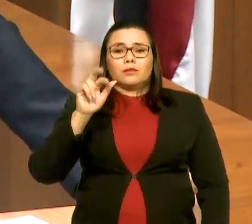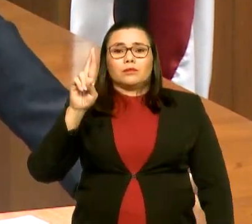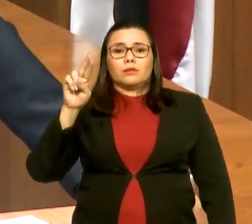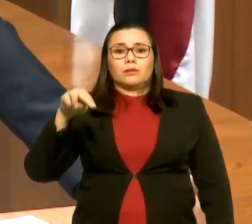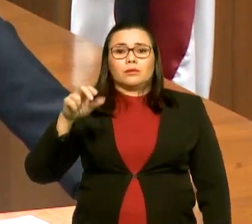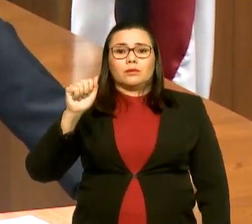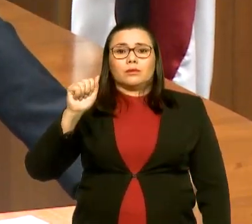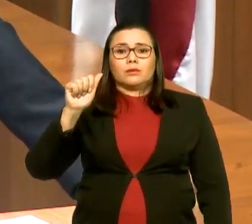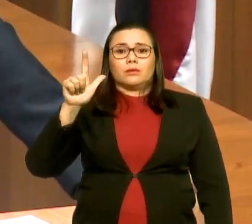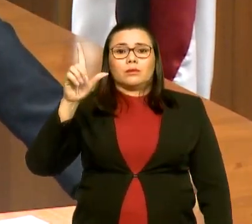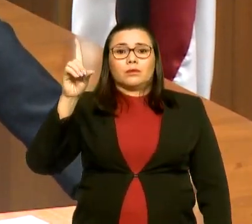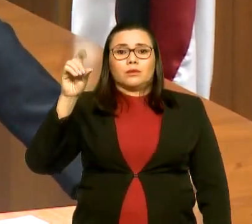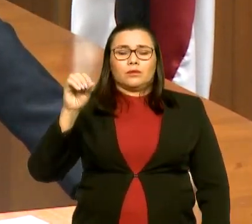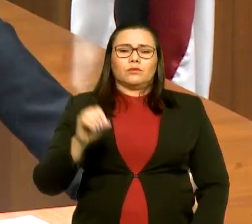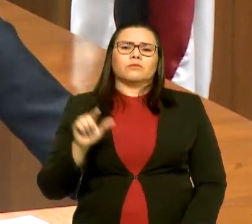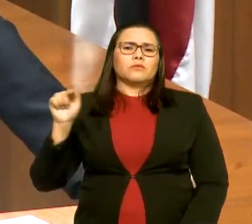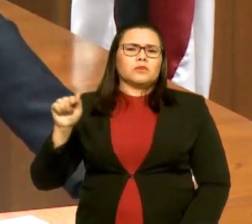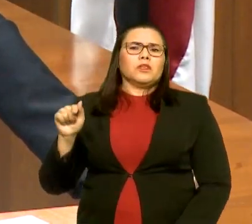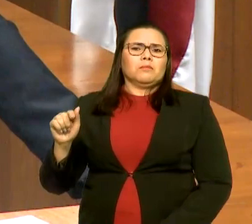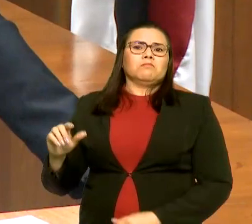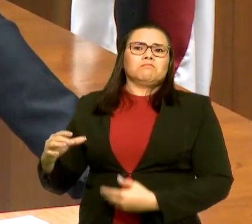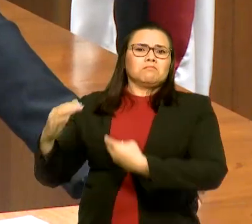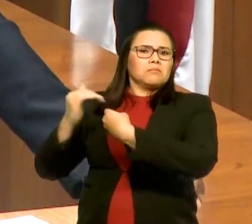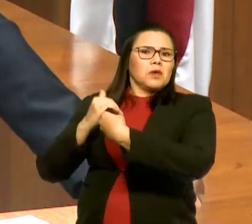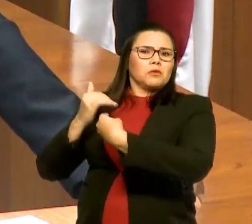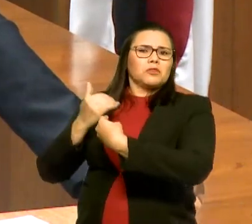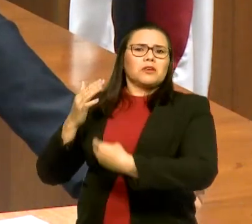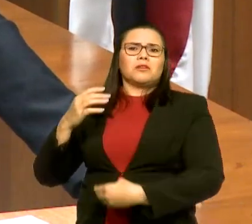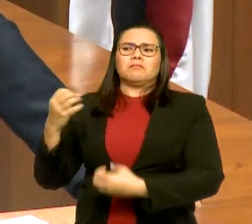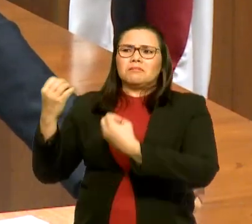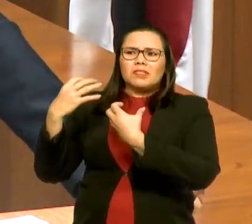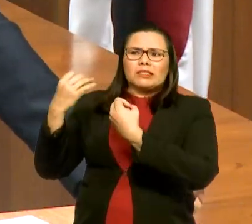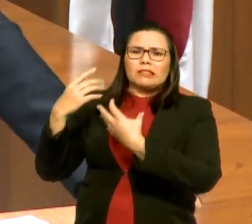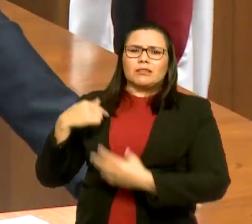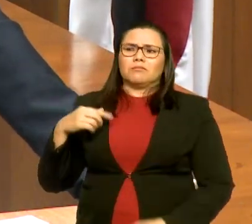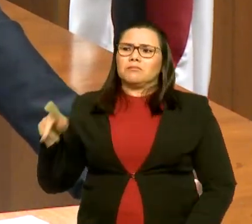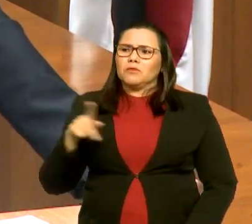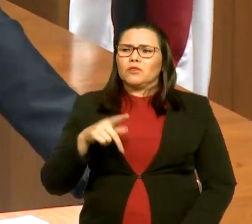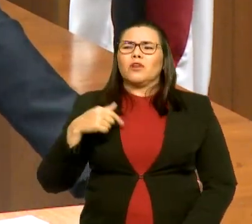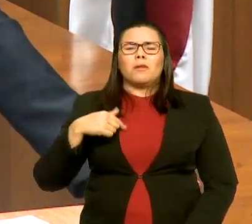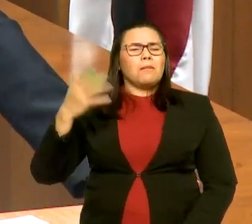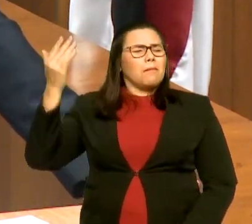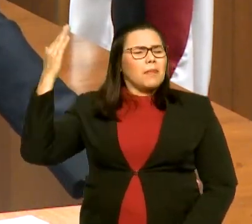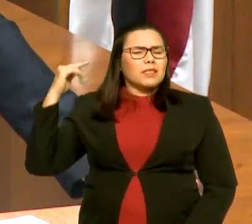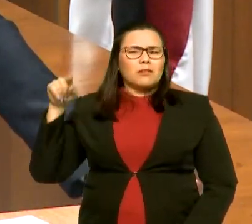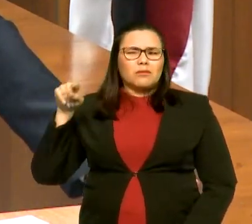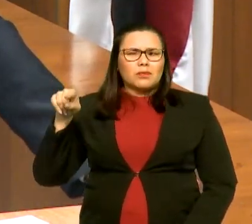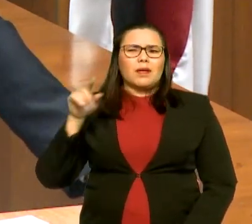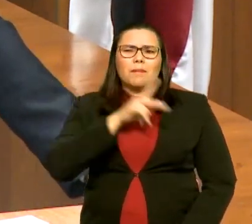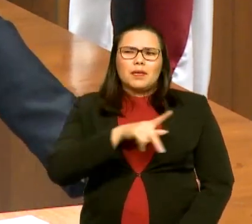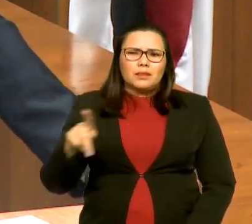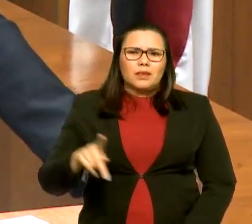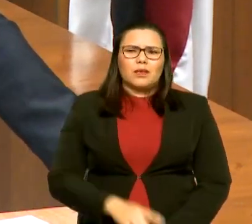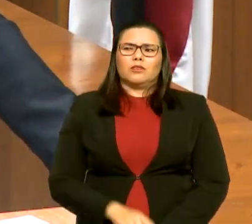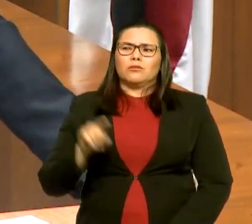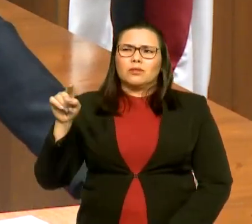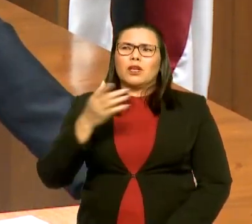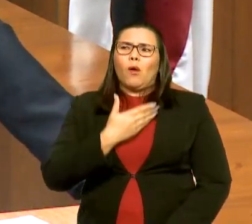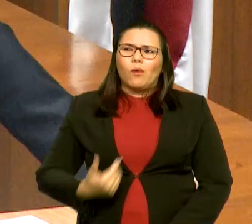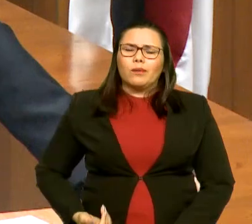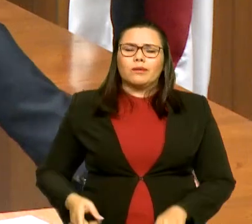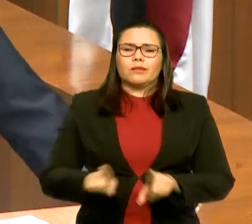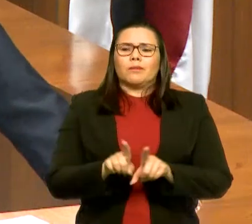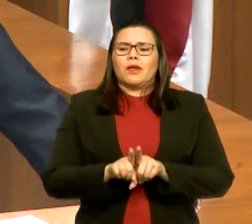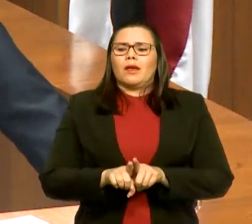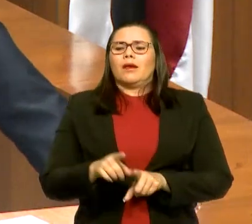Excelência, eu tenho como professor da gente, o admirei como presidente da casa, como deputado, como governador, e continuo admirando